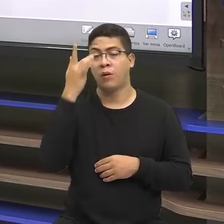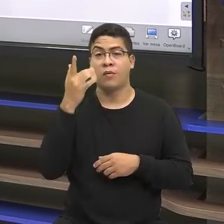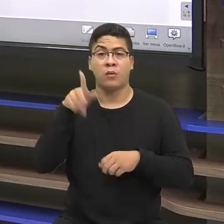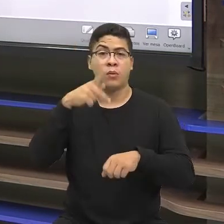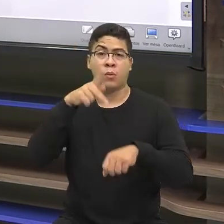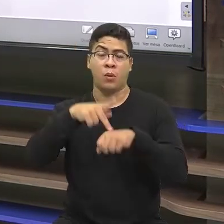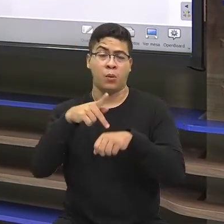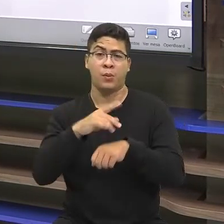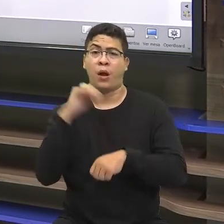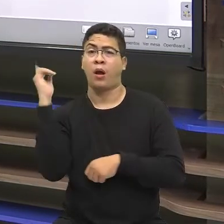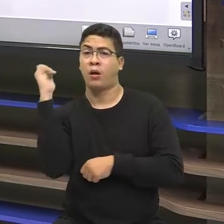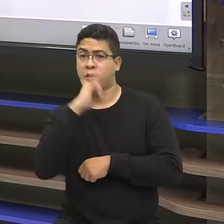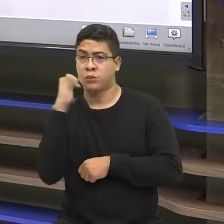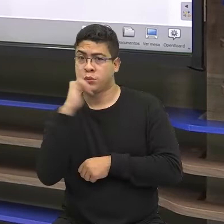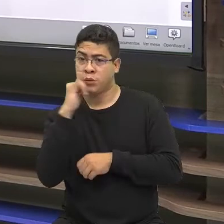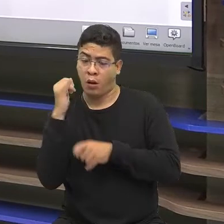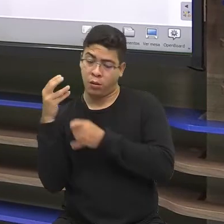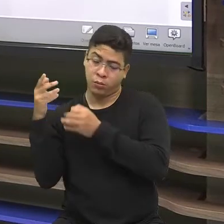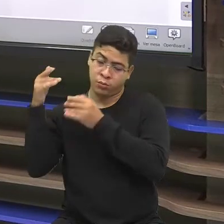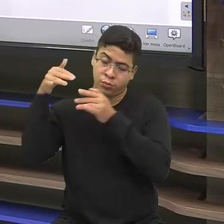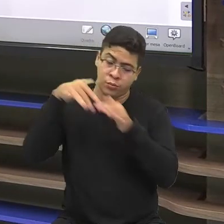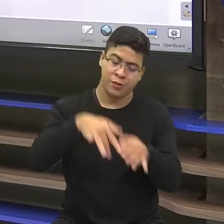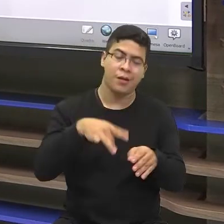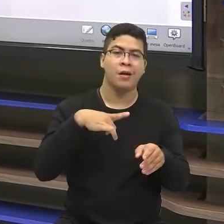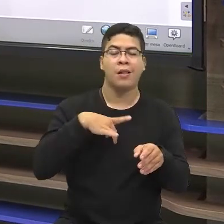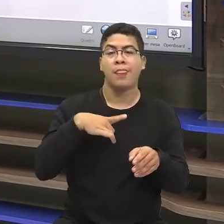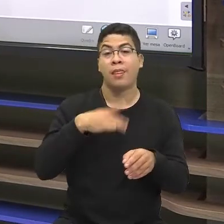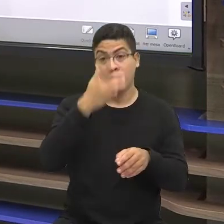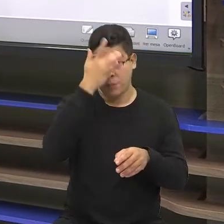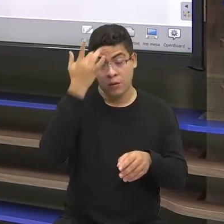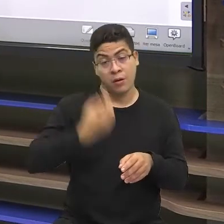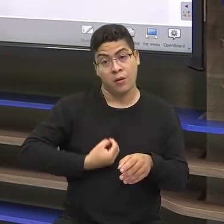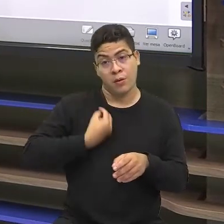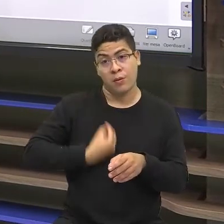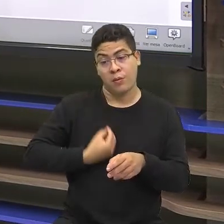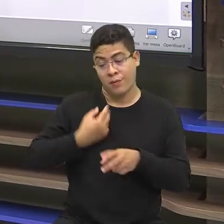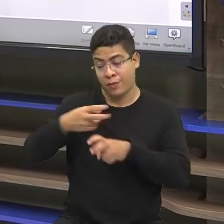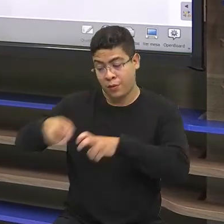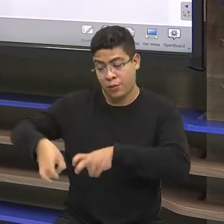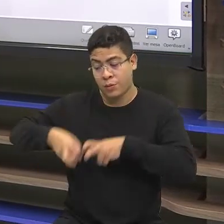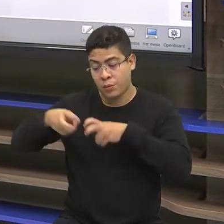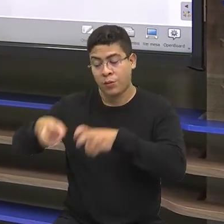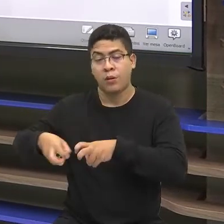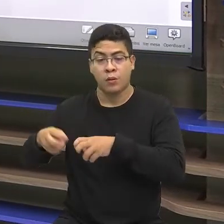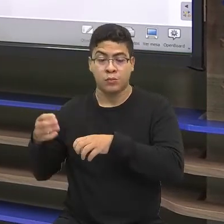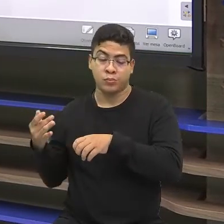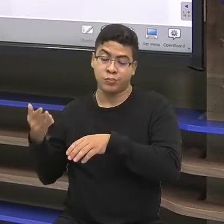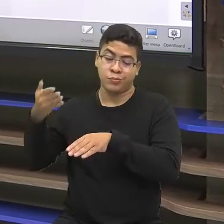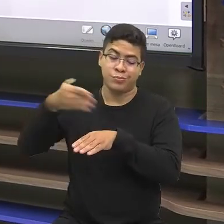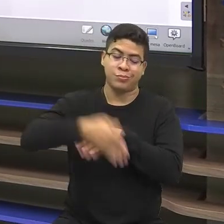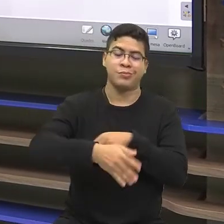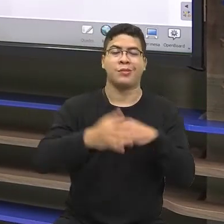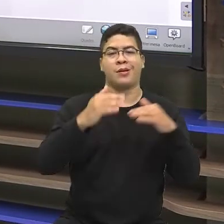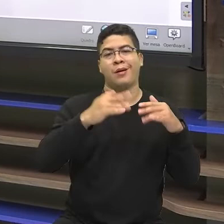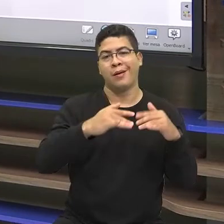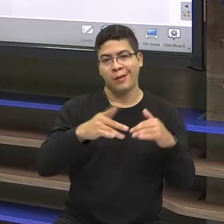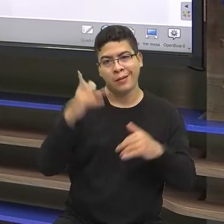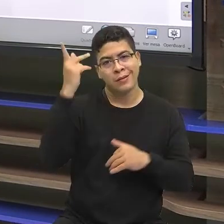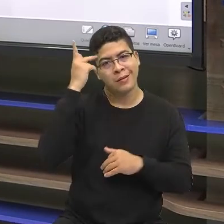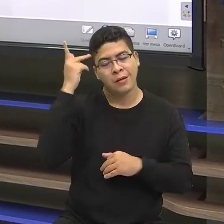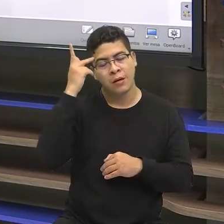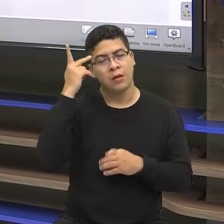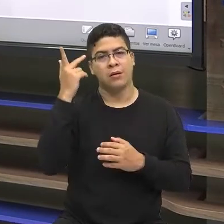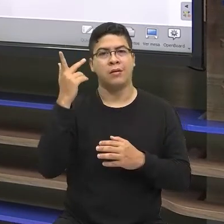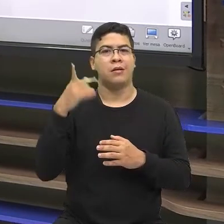do interior se fixar na cidade, saíam do campo e vinham para a cidade. Então tudo isso, toda essa efervescência vai